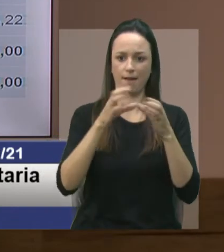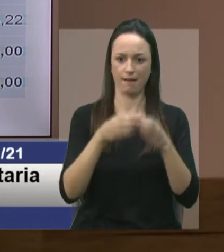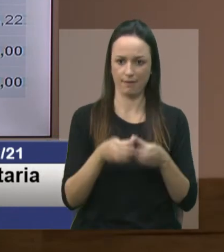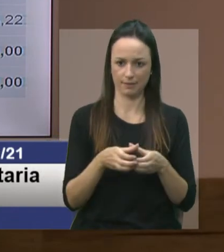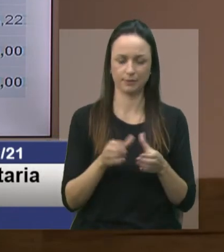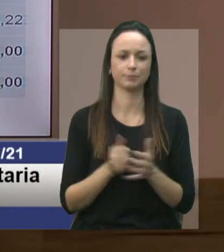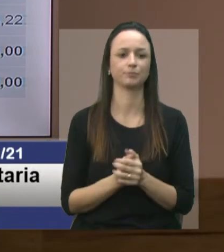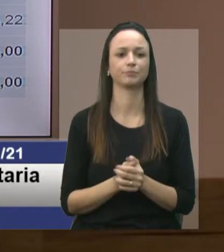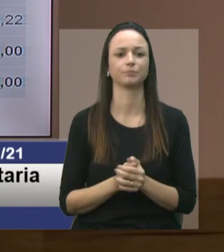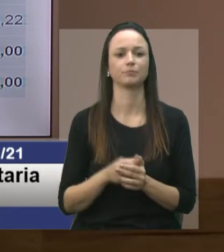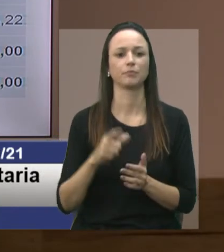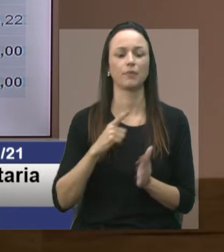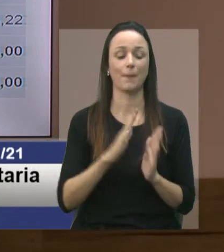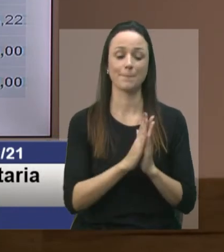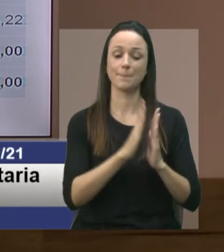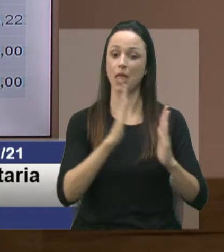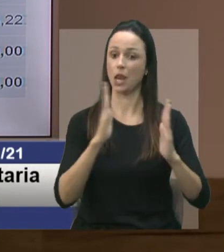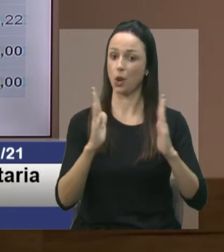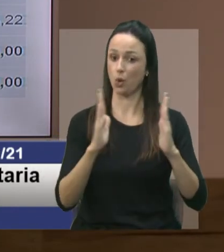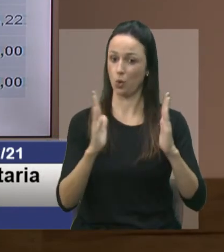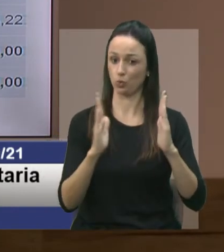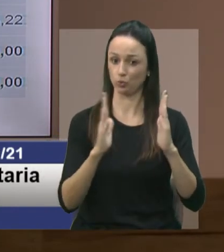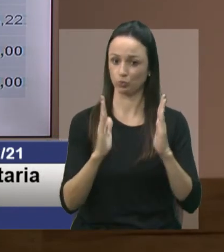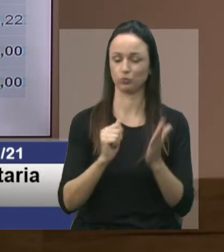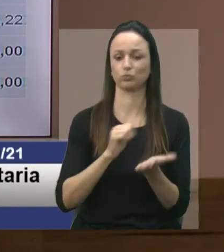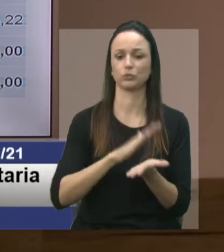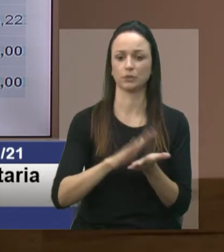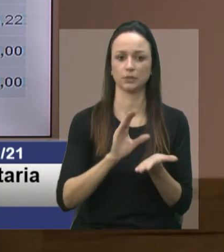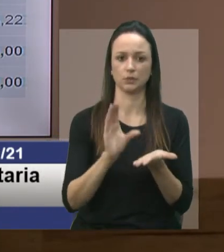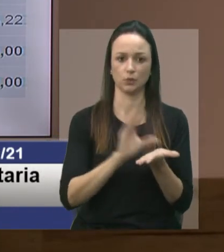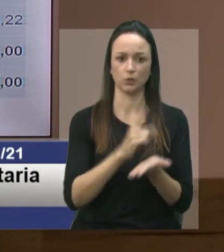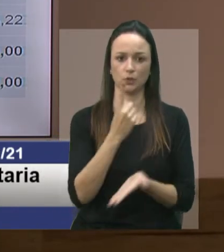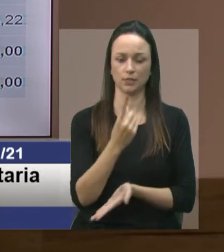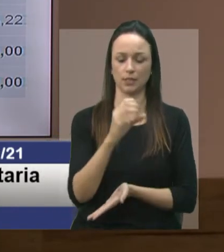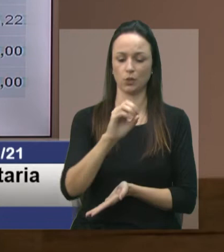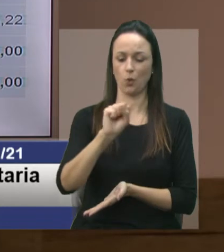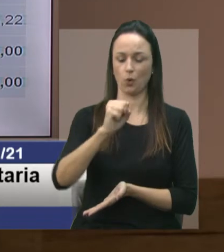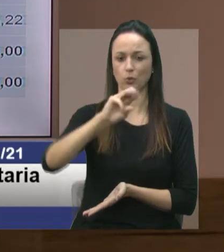tivemos, nesse período, é uma despesa empenhada de